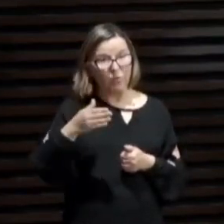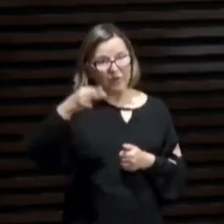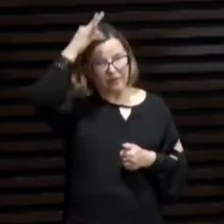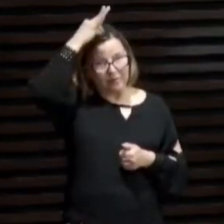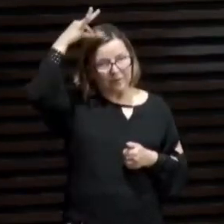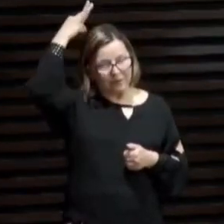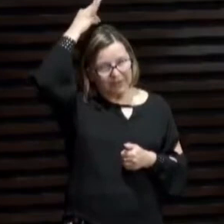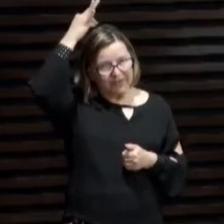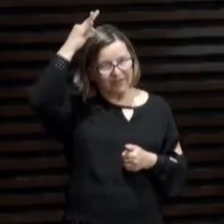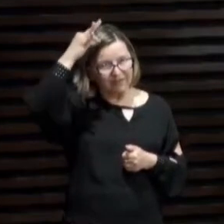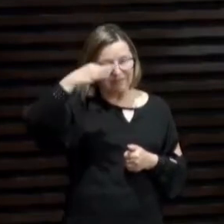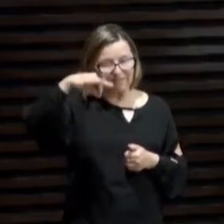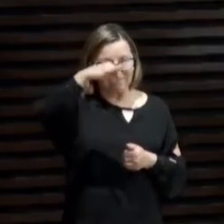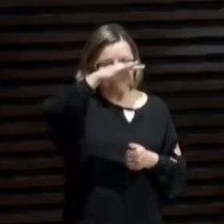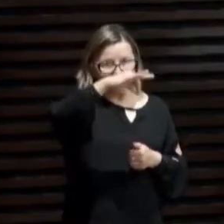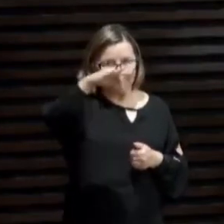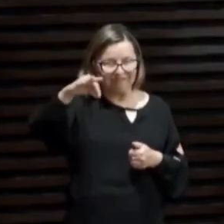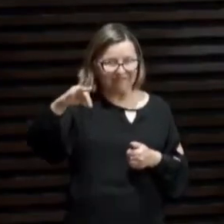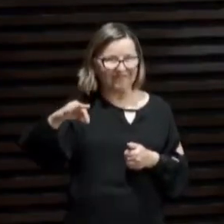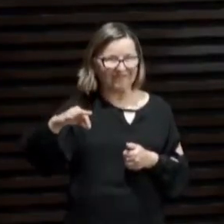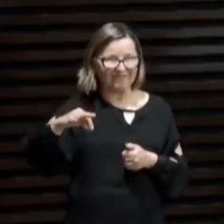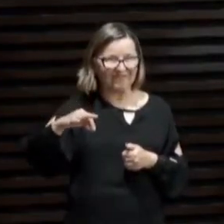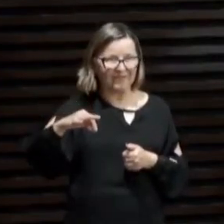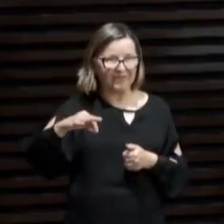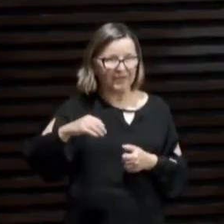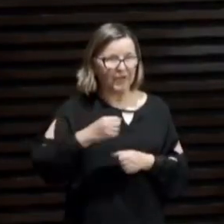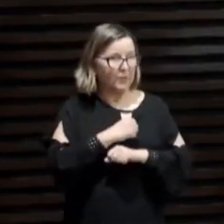tem como você perder mais o Espírito Santo.